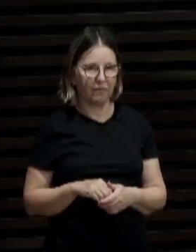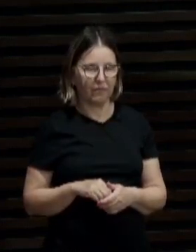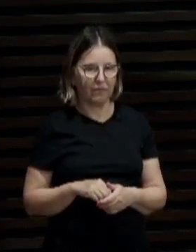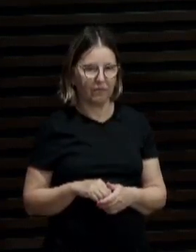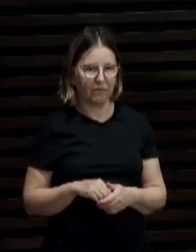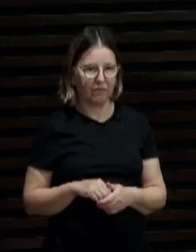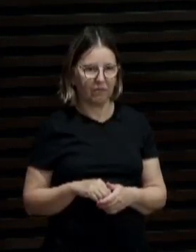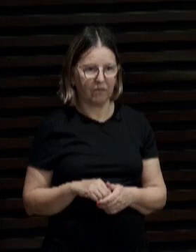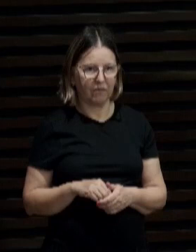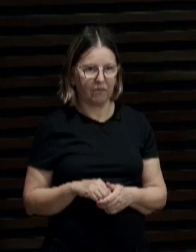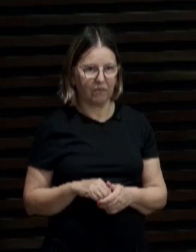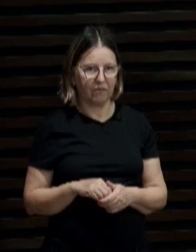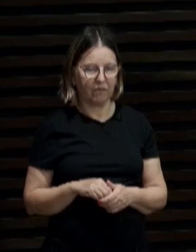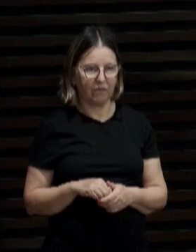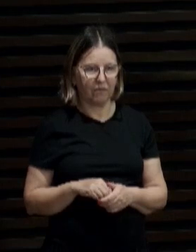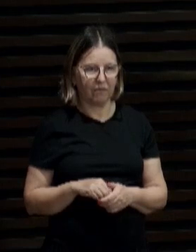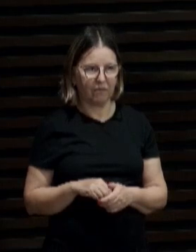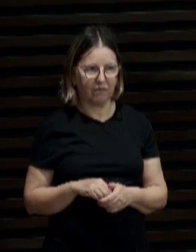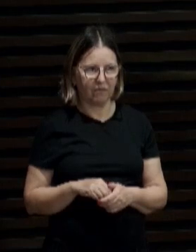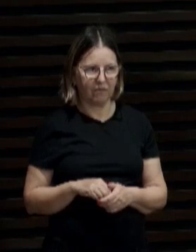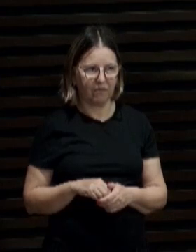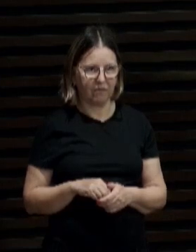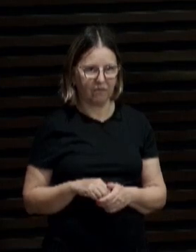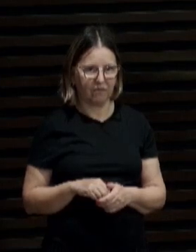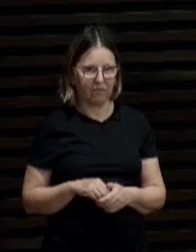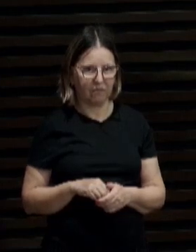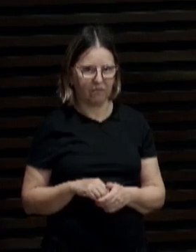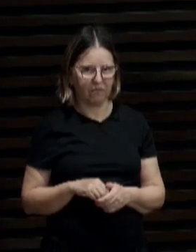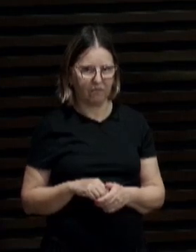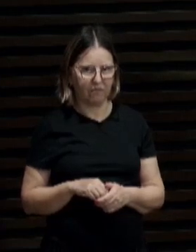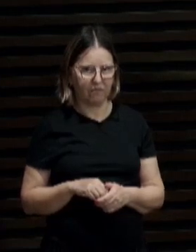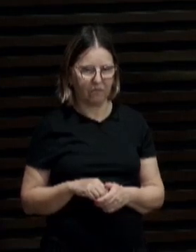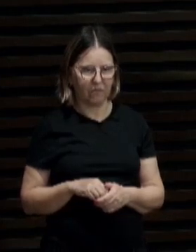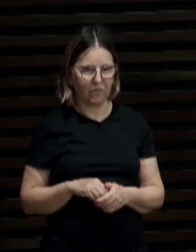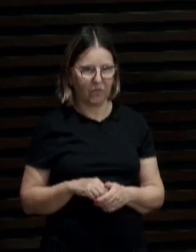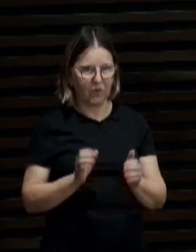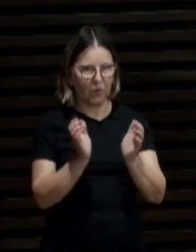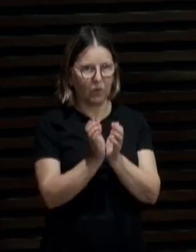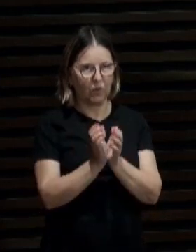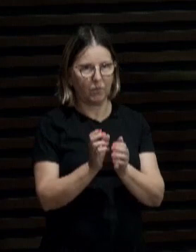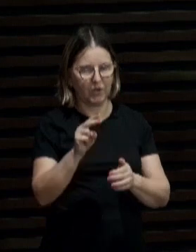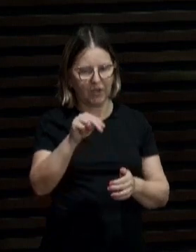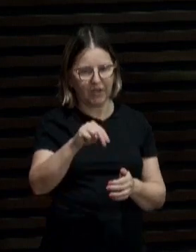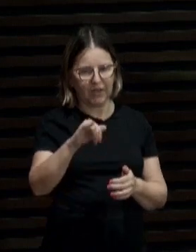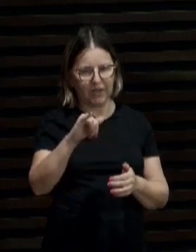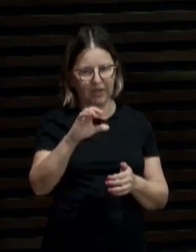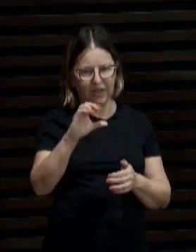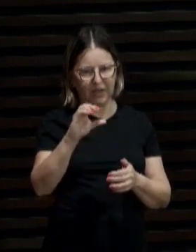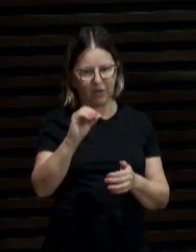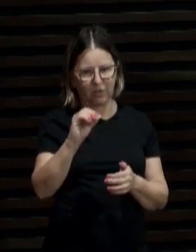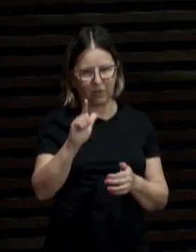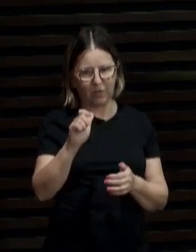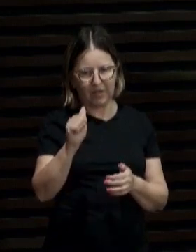de apologética. Muito bom de apologética. Os nicolaítas não tiveram vez com eles, não. Chegou e encontrou